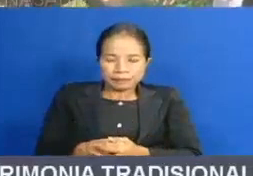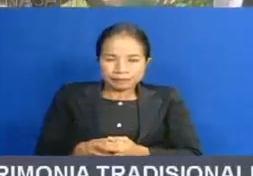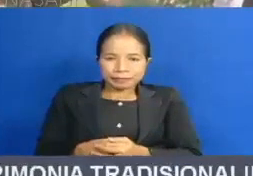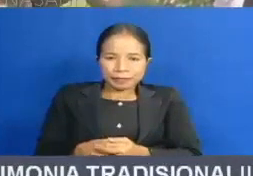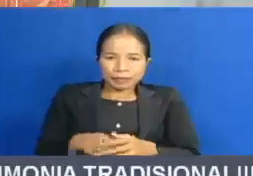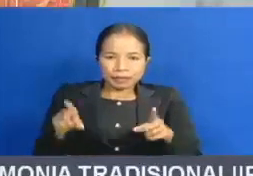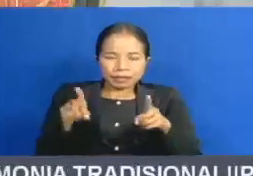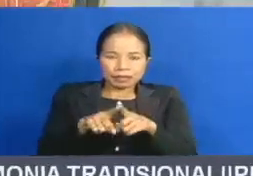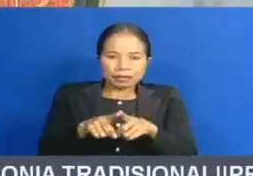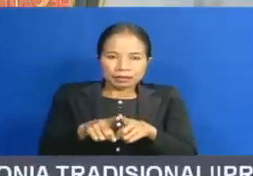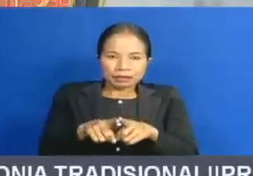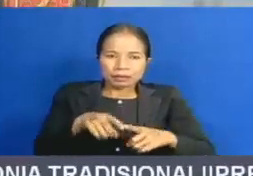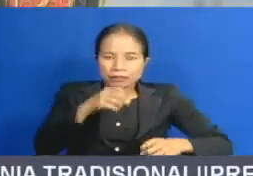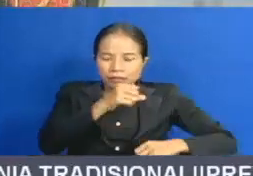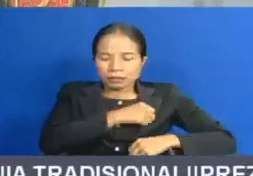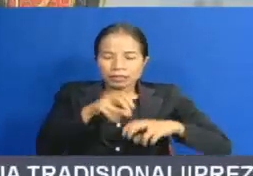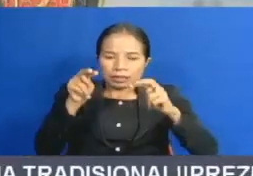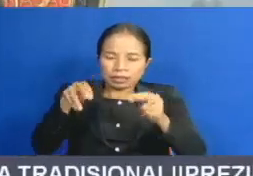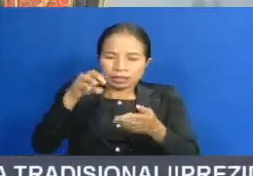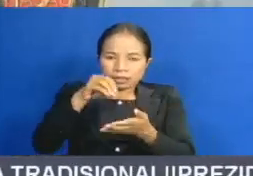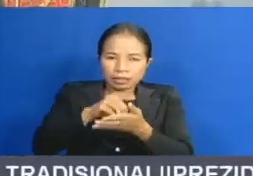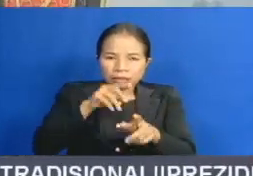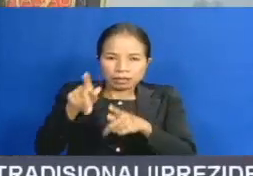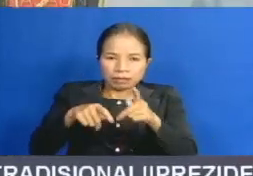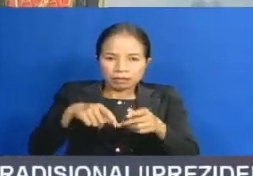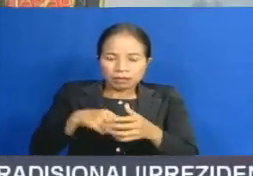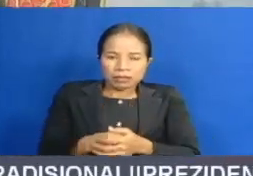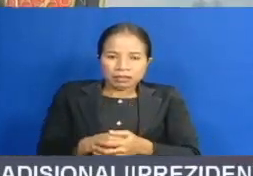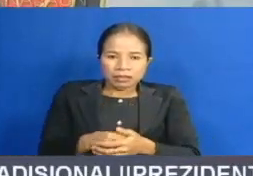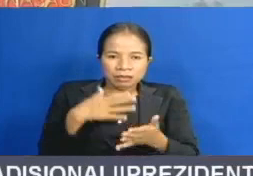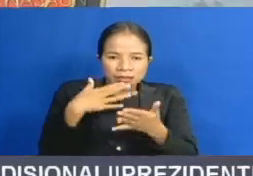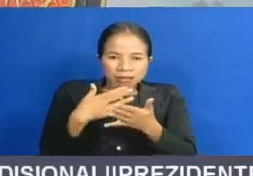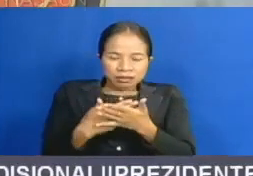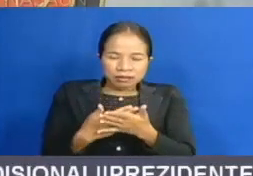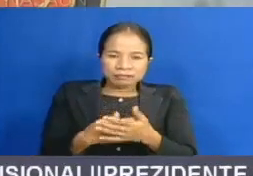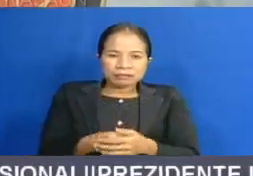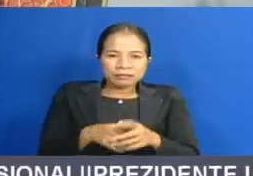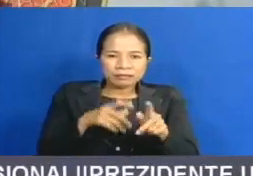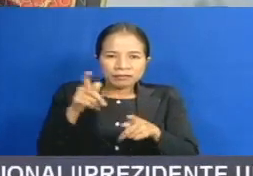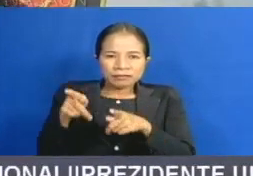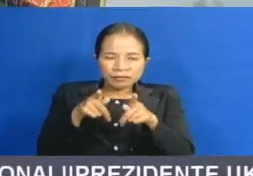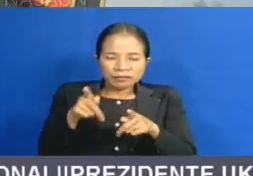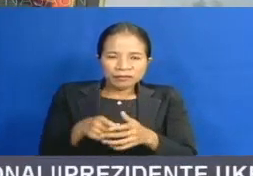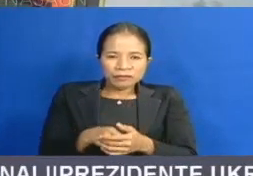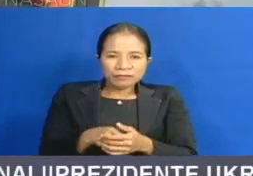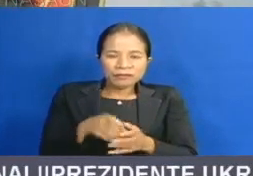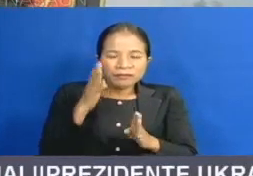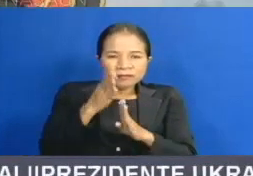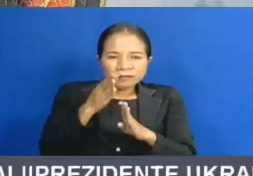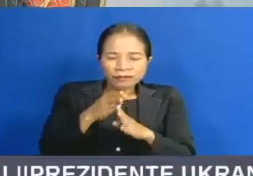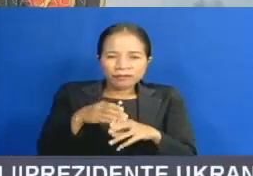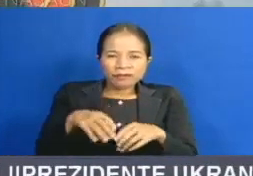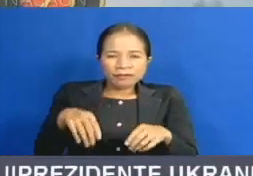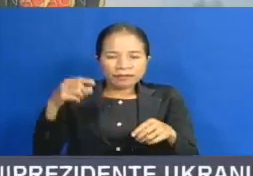lugar militar, né? Então tem que estar o MNB, uma técnica, MNB, compreende mecanismos